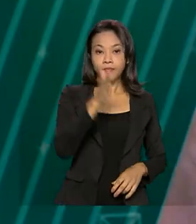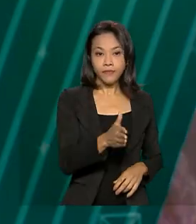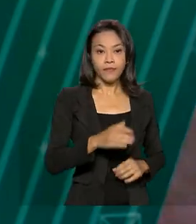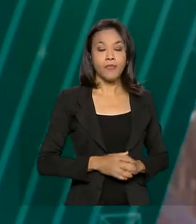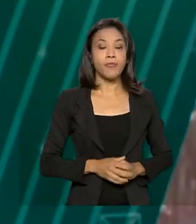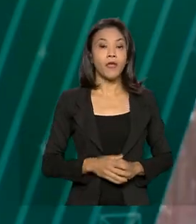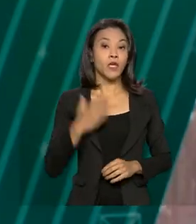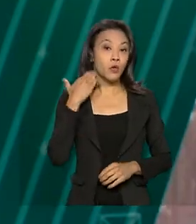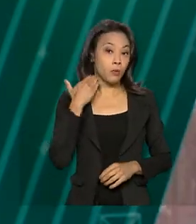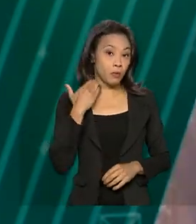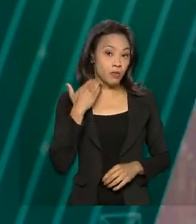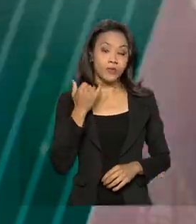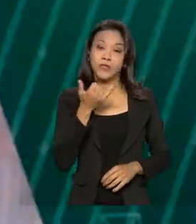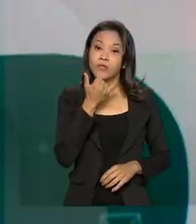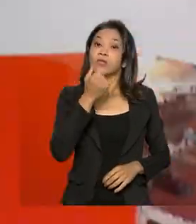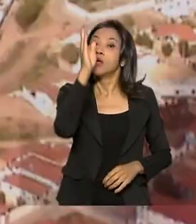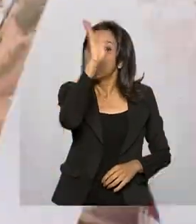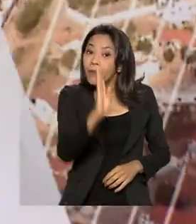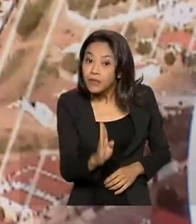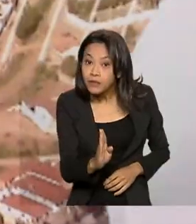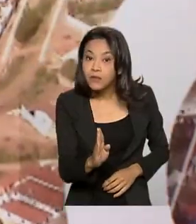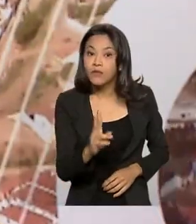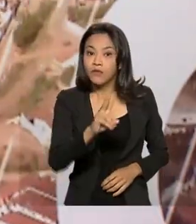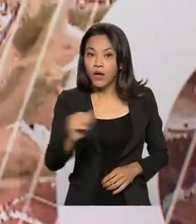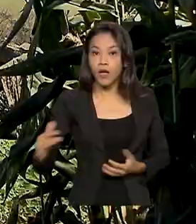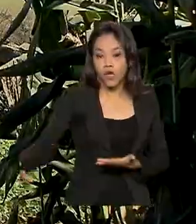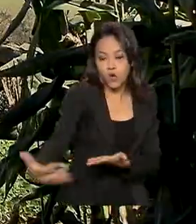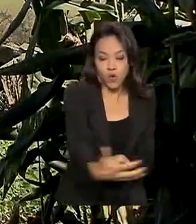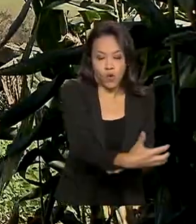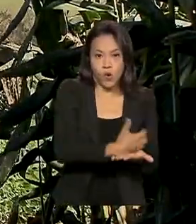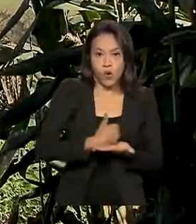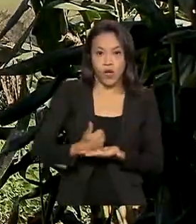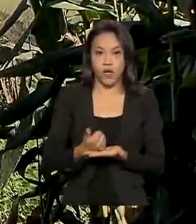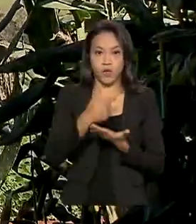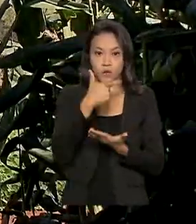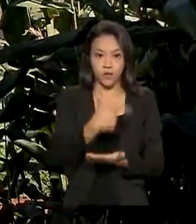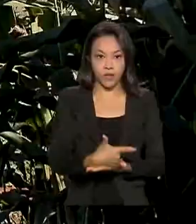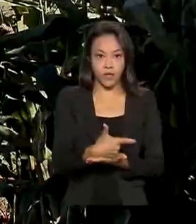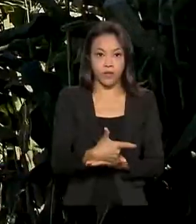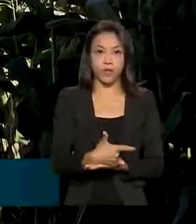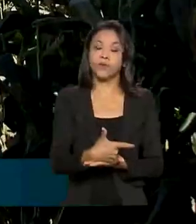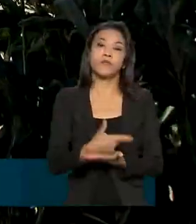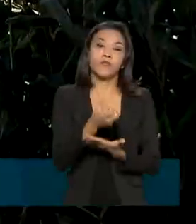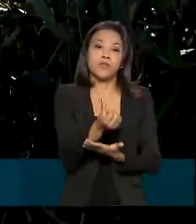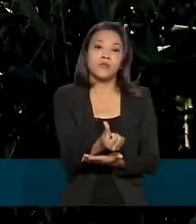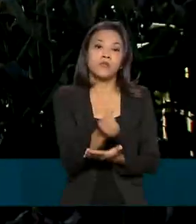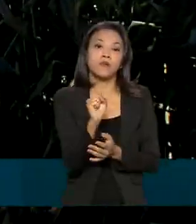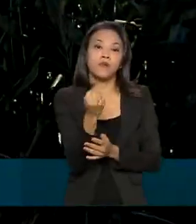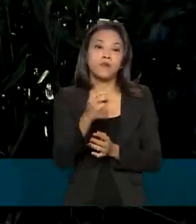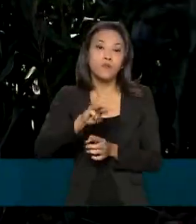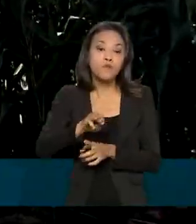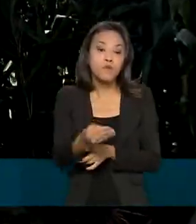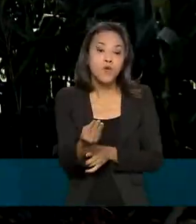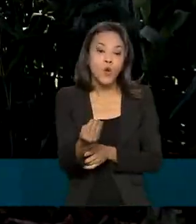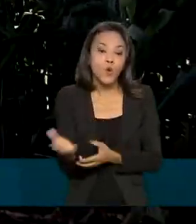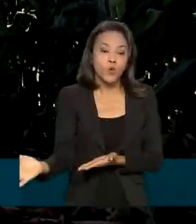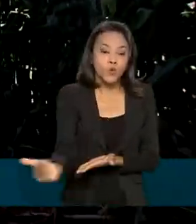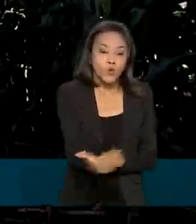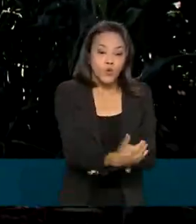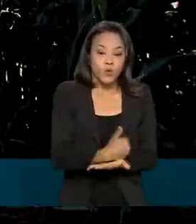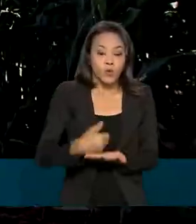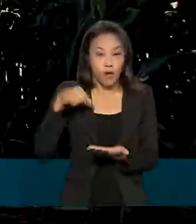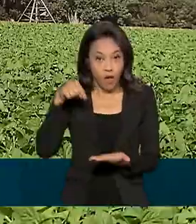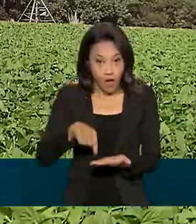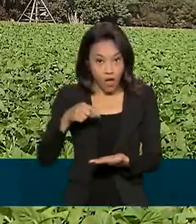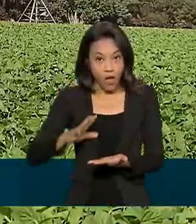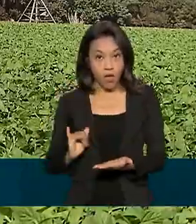Oi e o Brasil deve colher na safra deste ano mais de 268 milhões de toneladas de grãos a estimativa